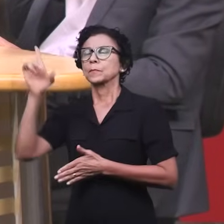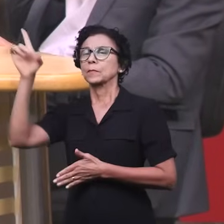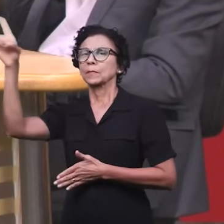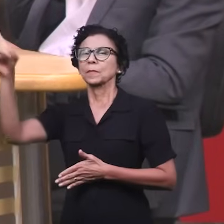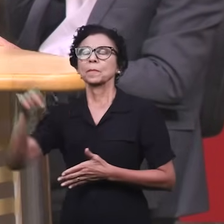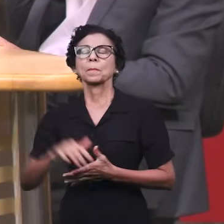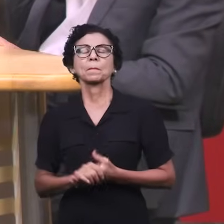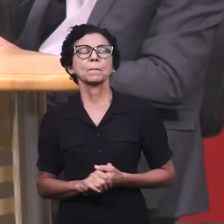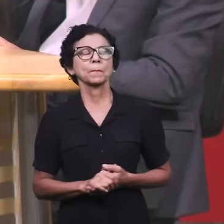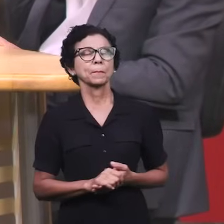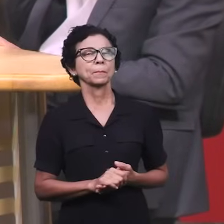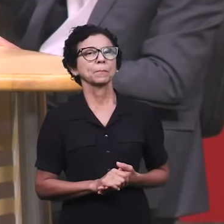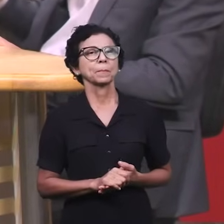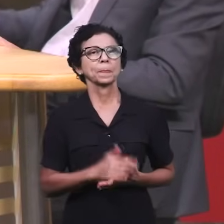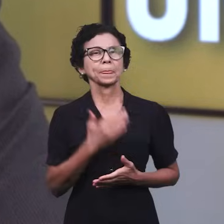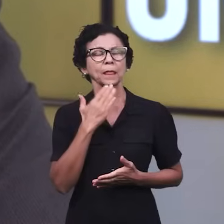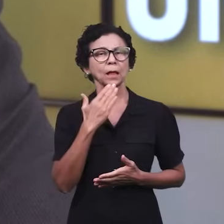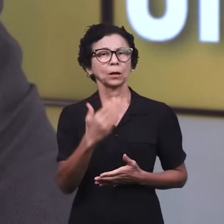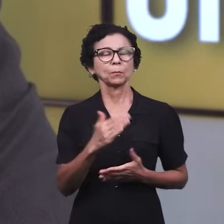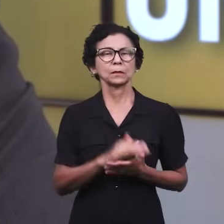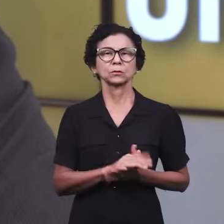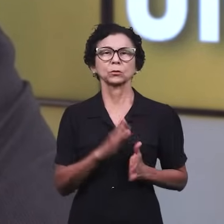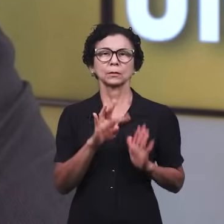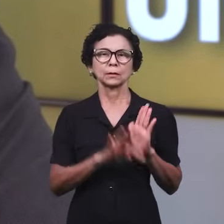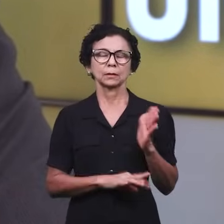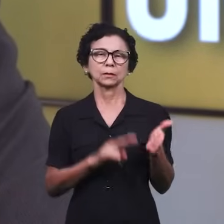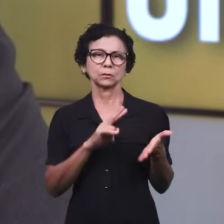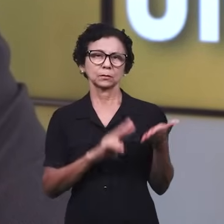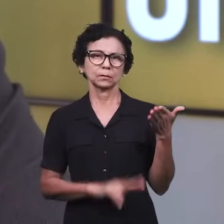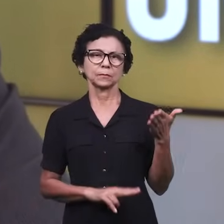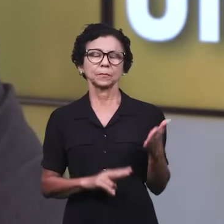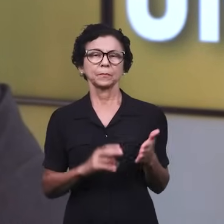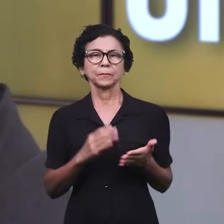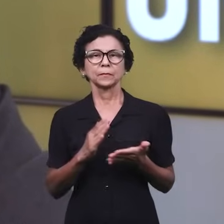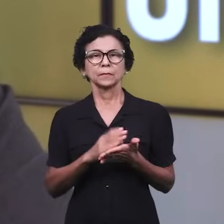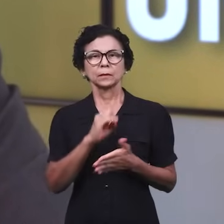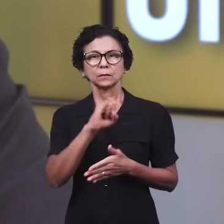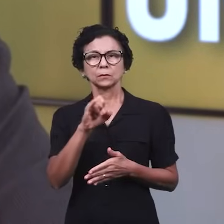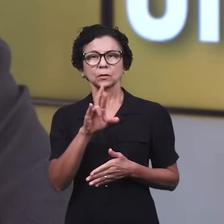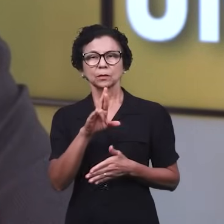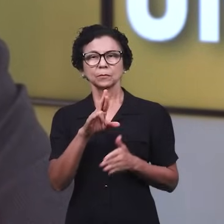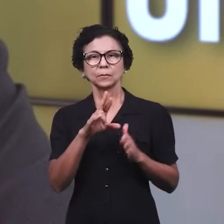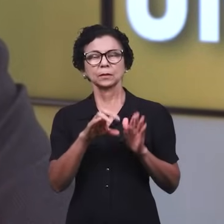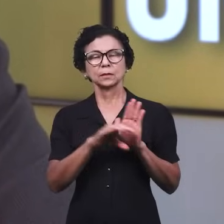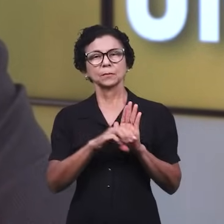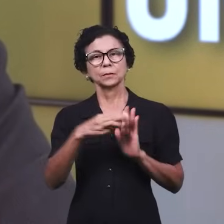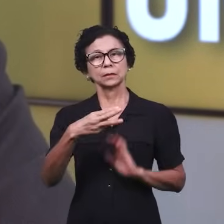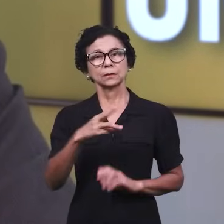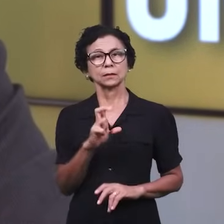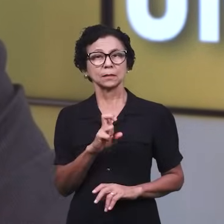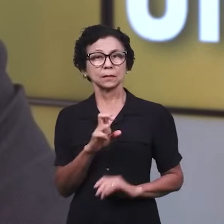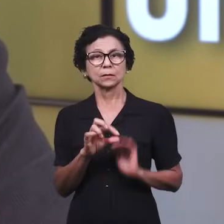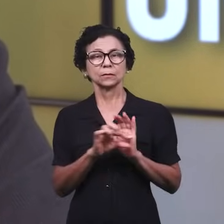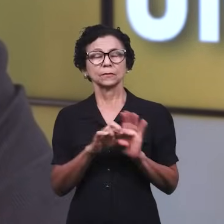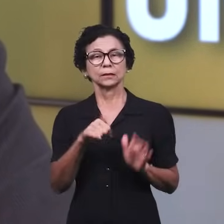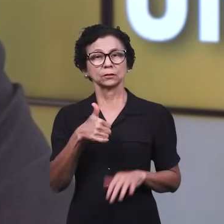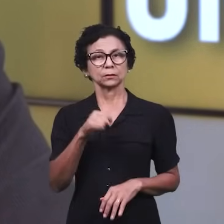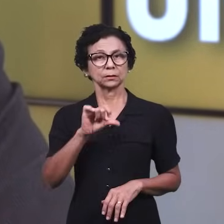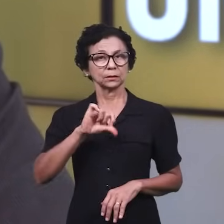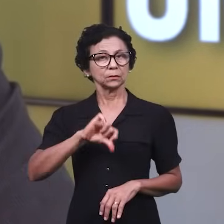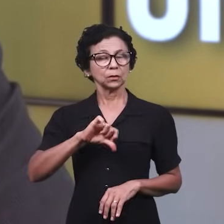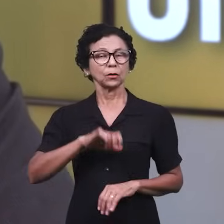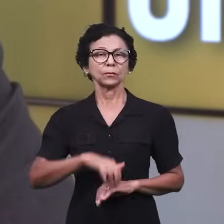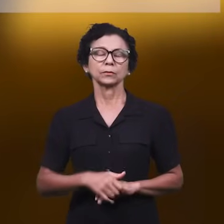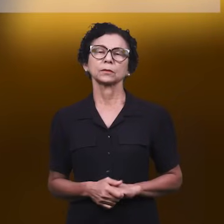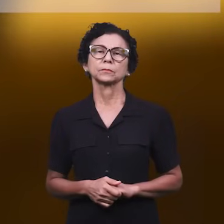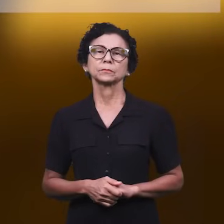dando início bem meus irmãos o texto nós vamos ler está em Jeremias 35 no verso 19 e